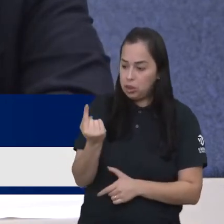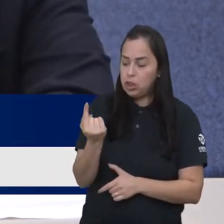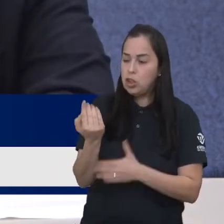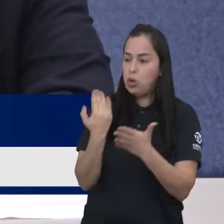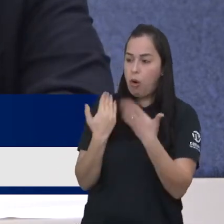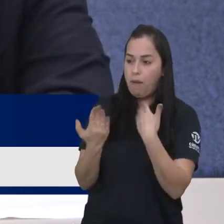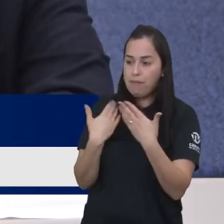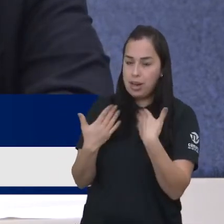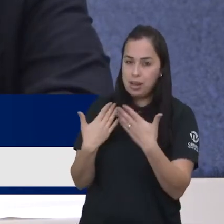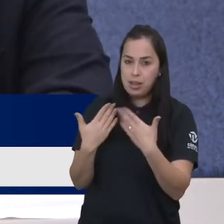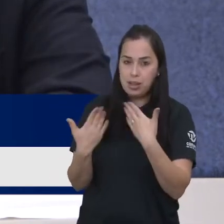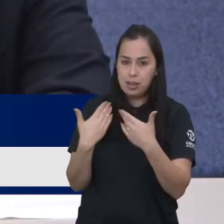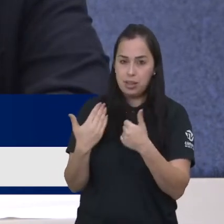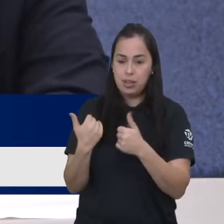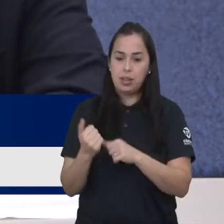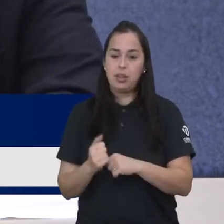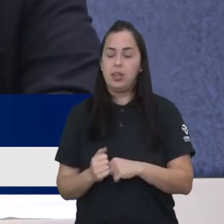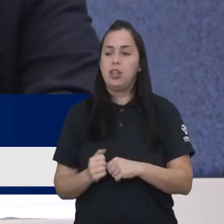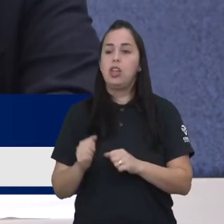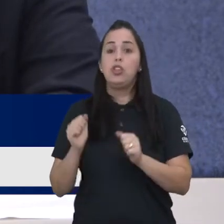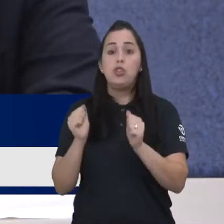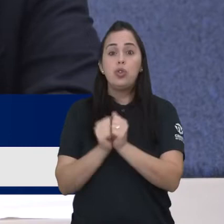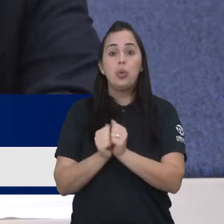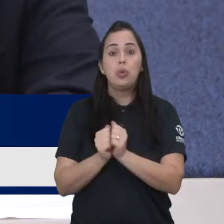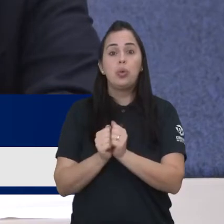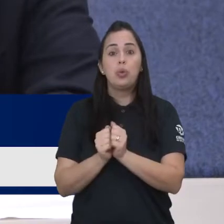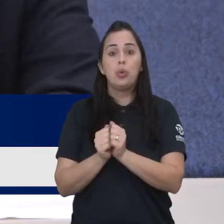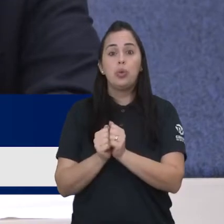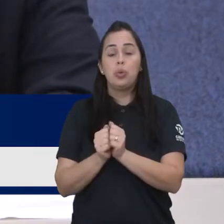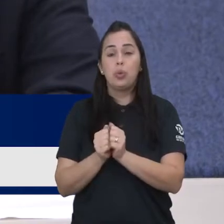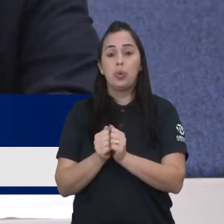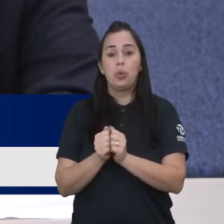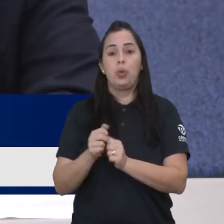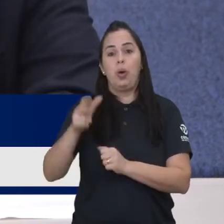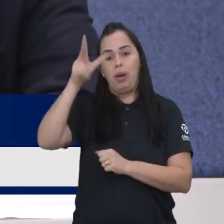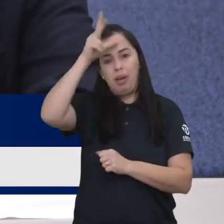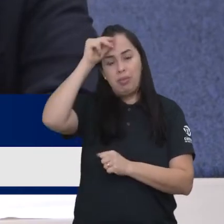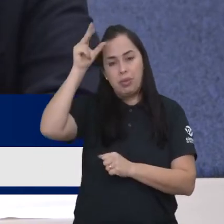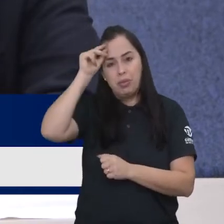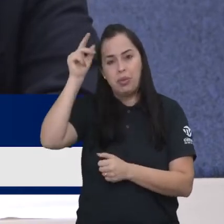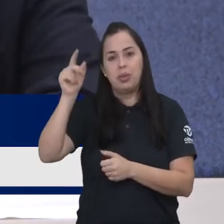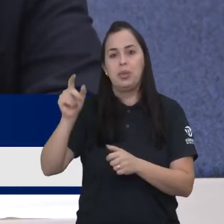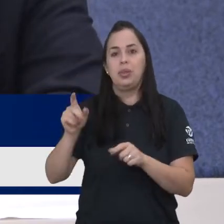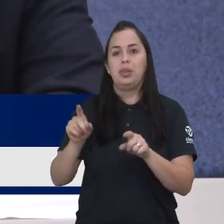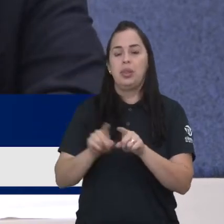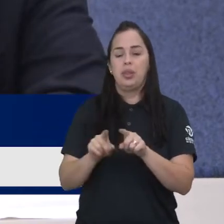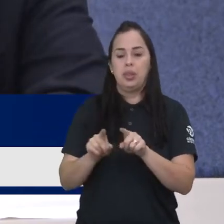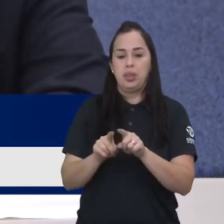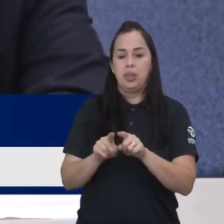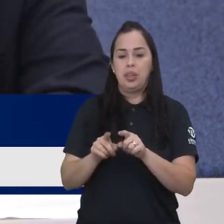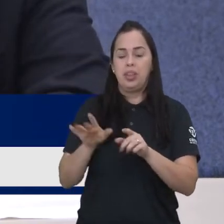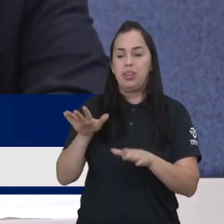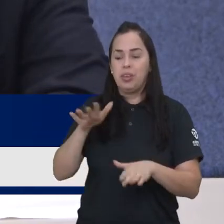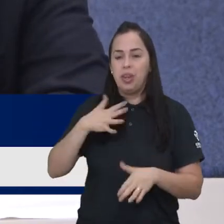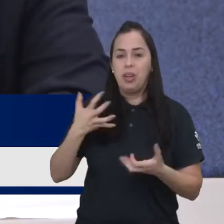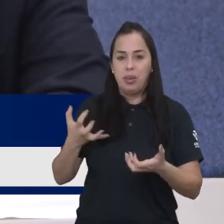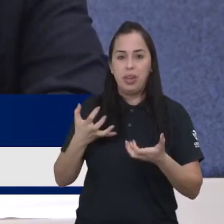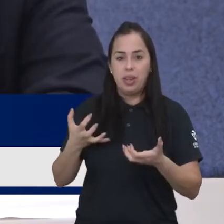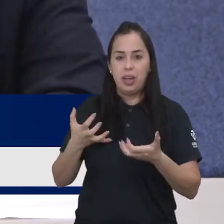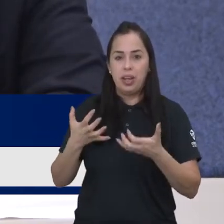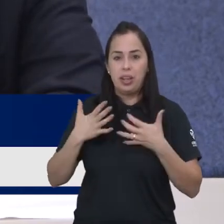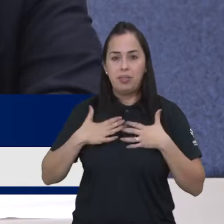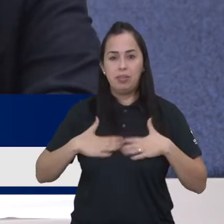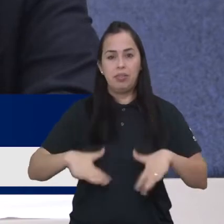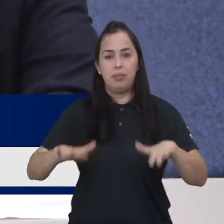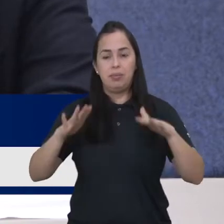fazer isso junto com o Poder Executivo, sem sombra de dúvidas. Quero até tranquilizar os